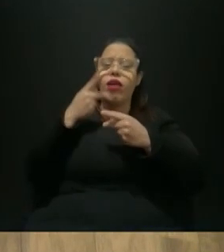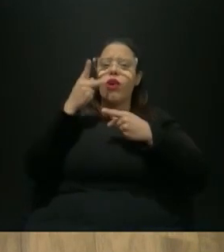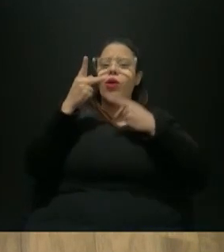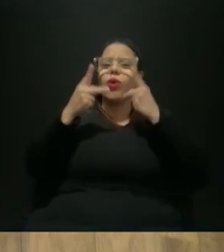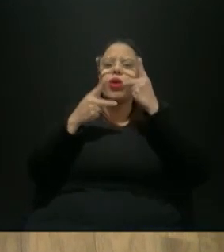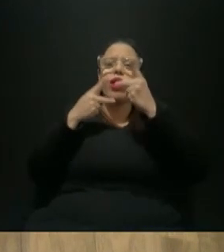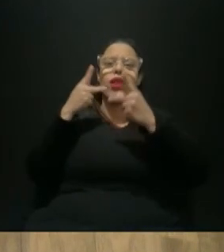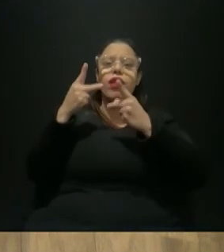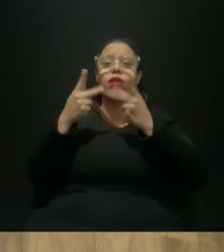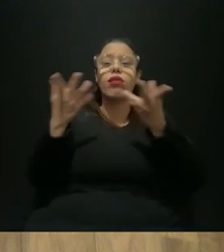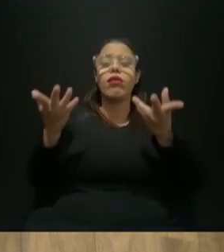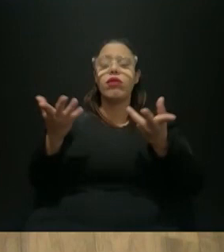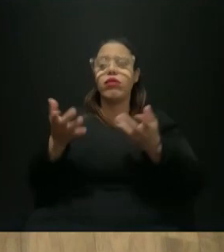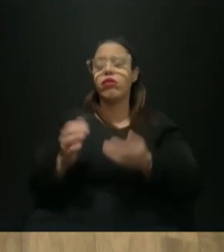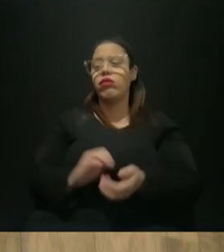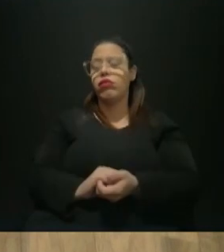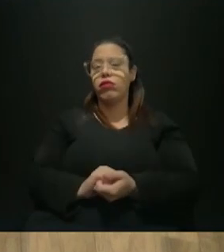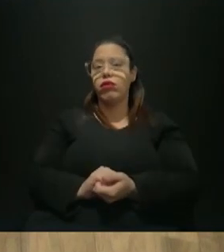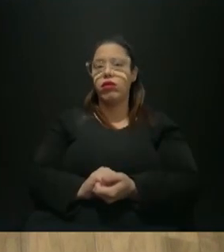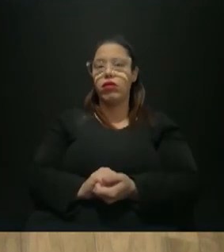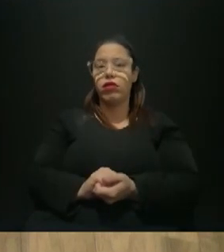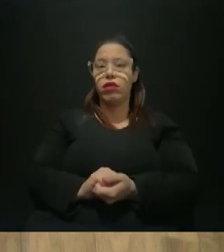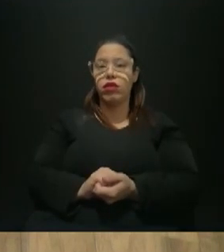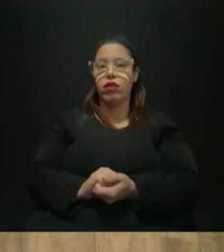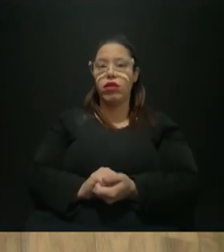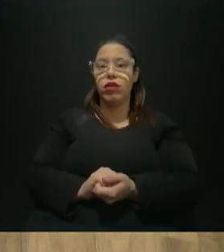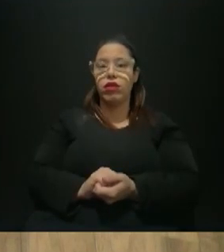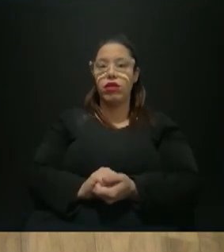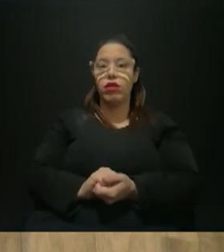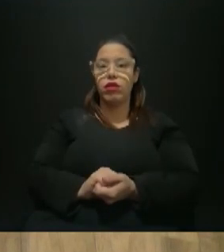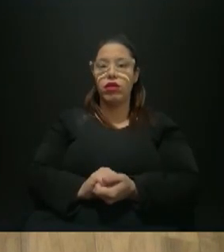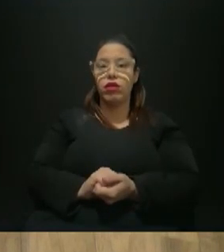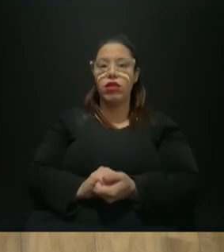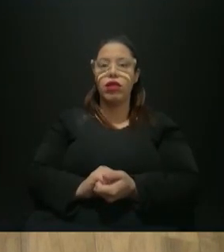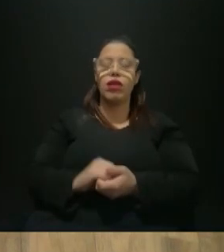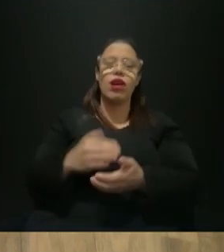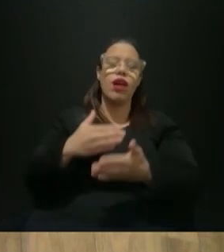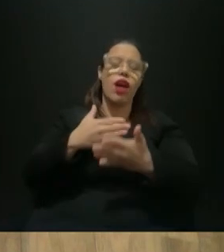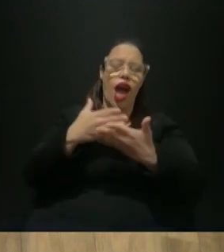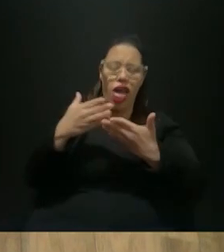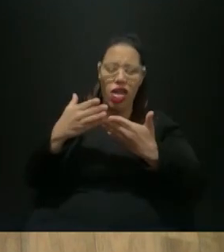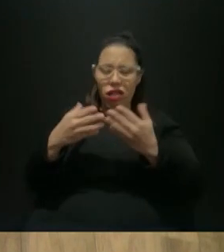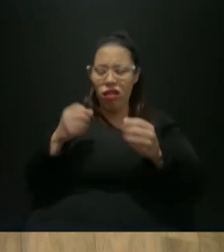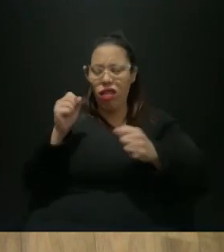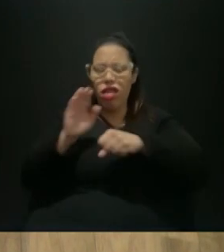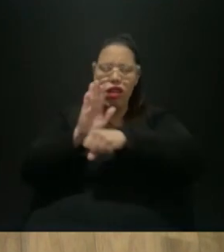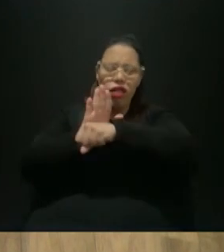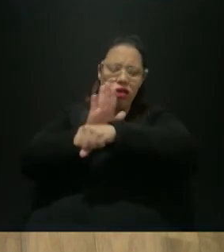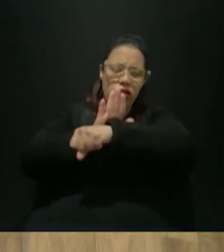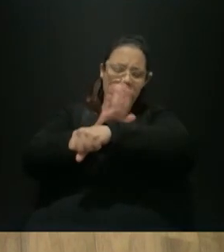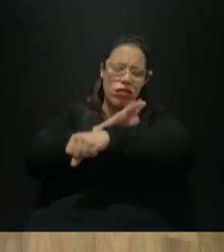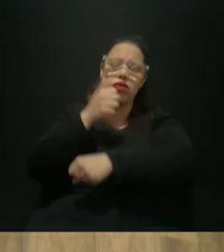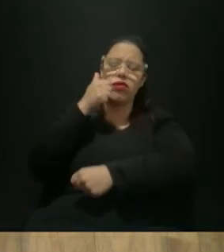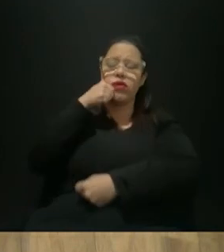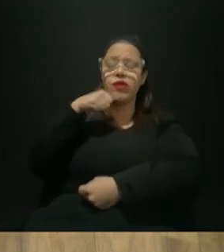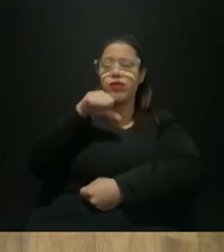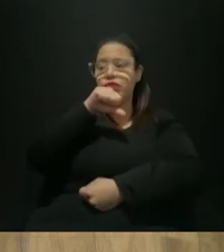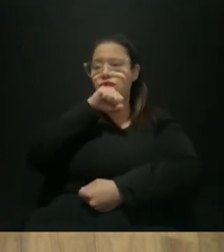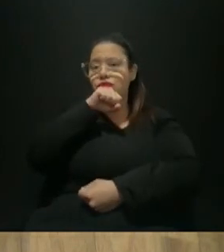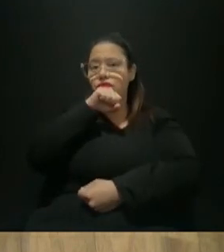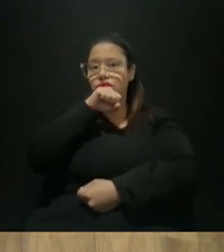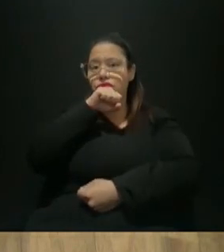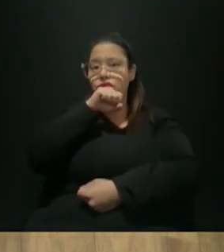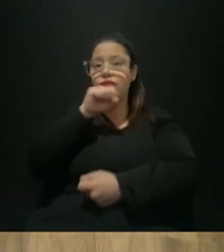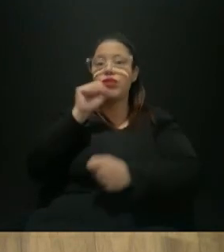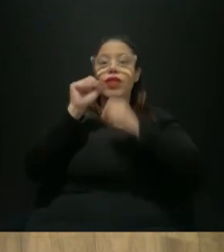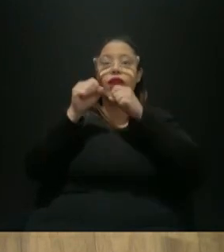sobre internet, TV, interação com a criança, cuidado com a mãe. Só que a gente vai falar daqui a pouquinho, que nós